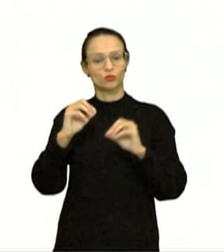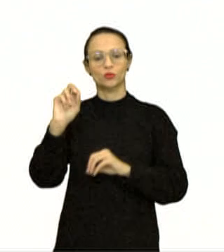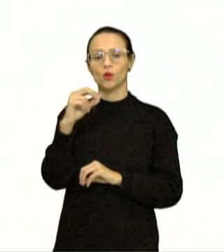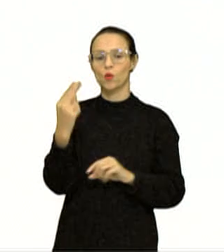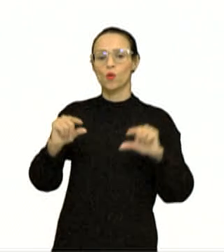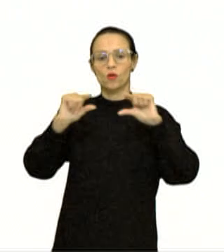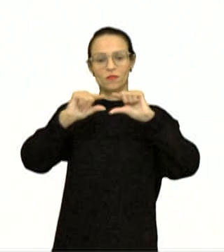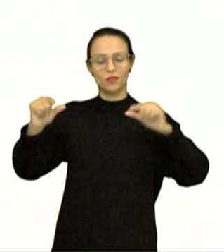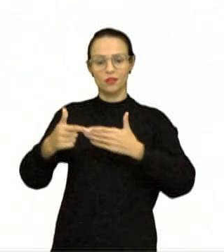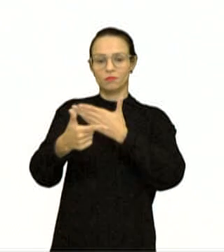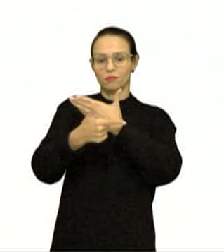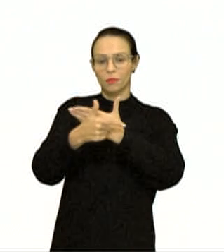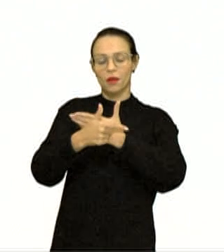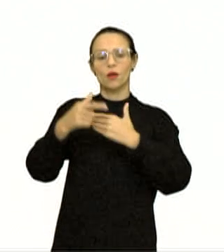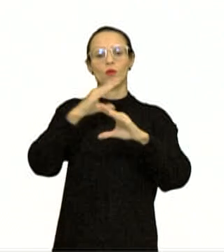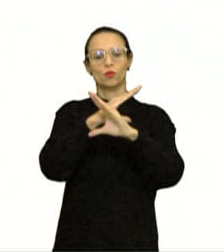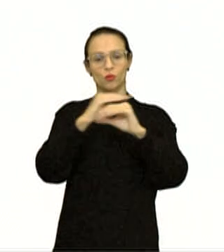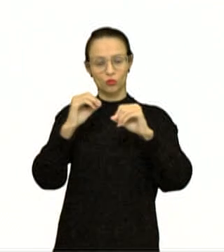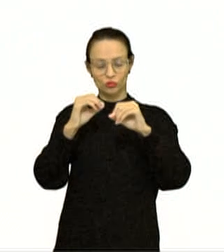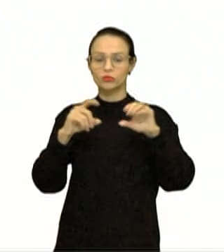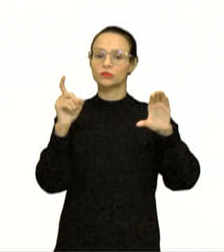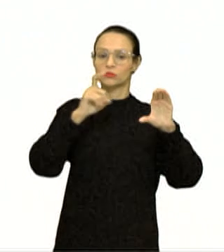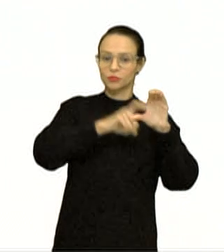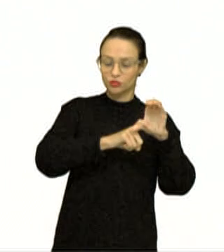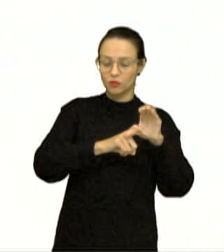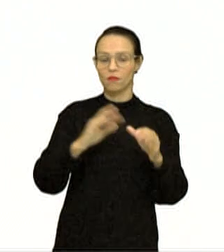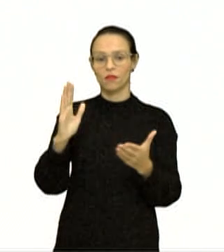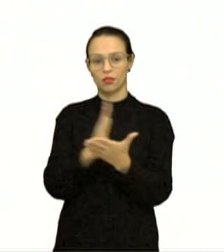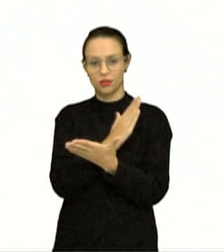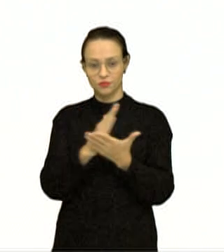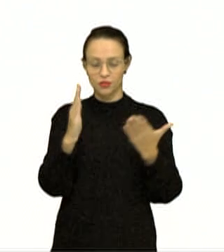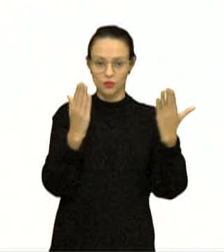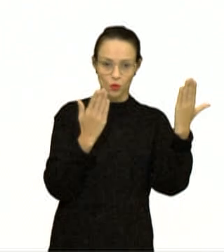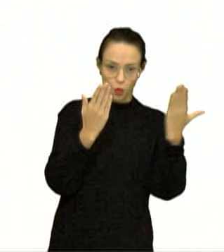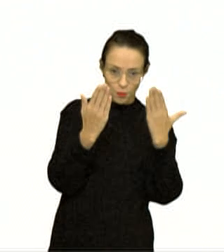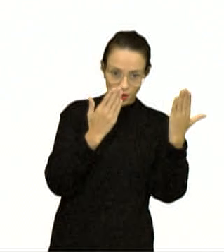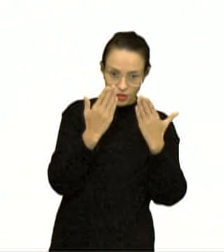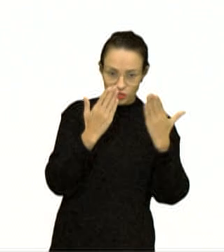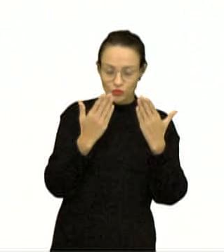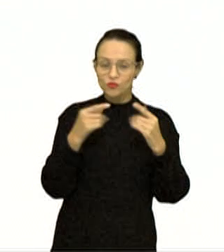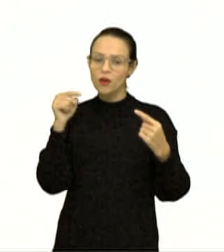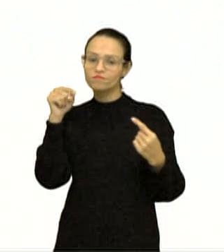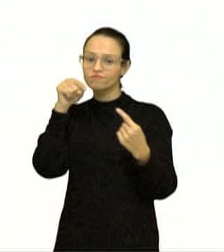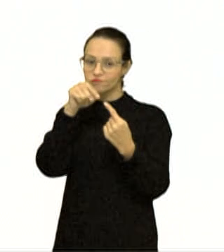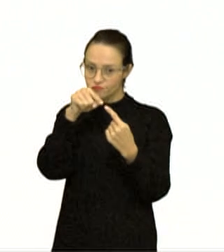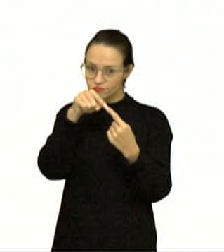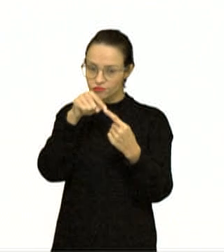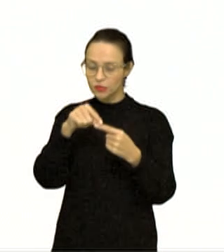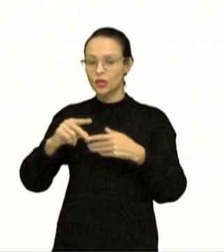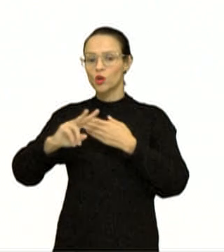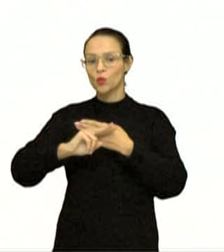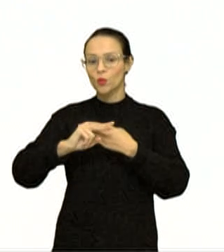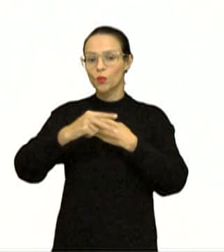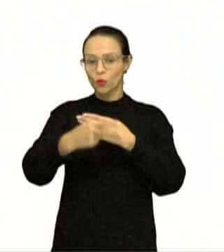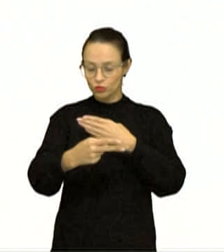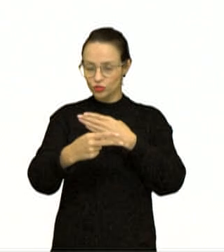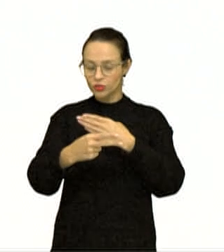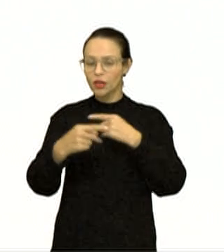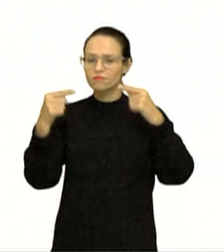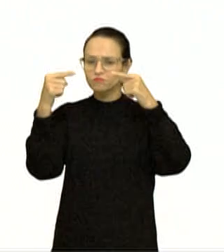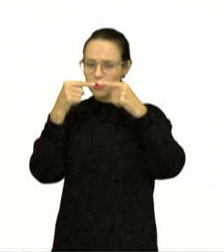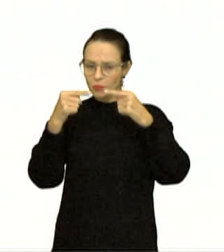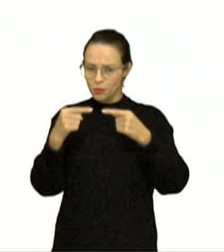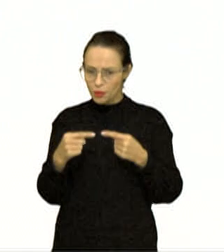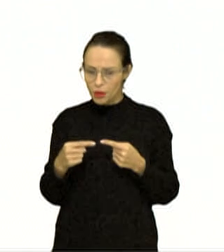locução subordinativa, pode ser classificada em comparativa, concessiva, condicional,